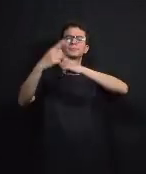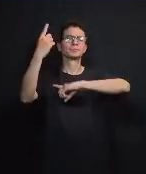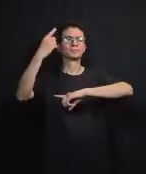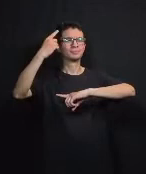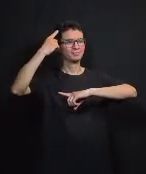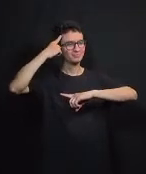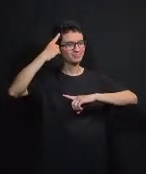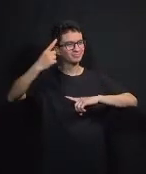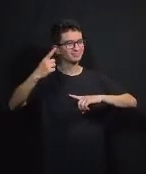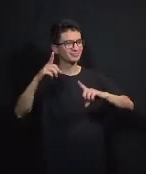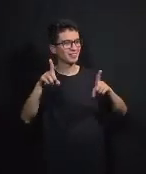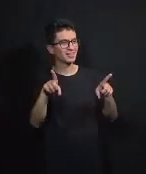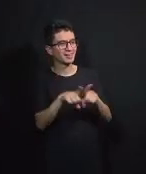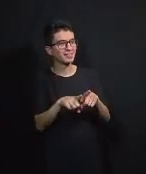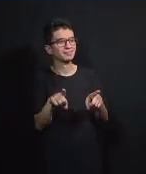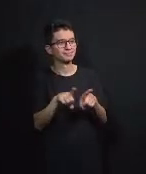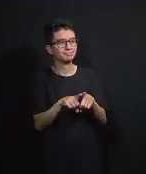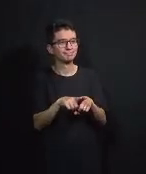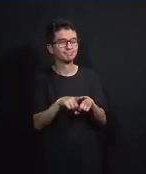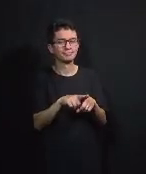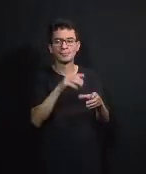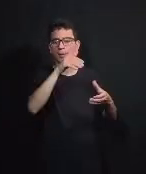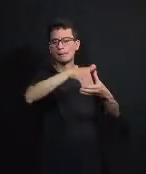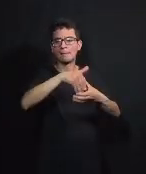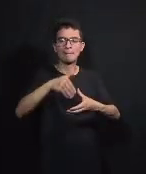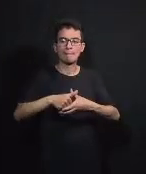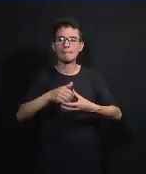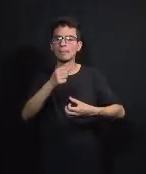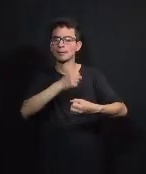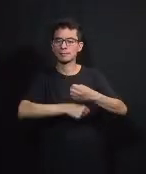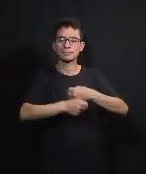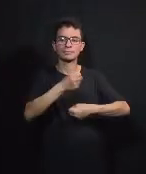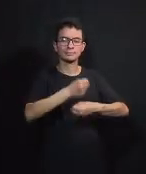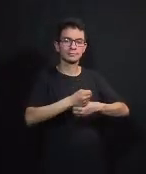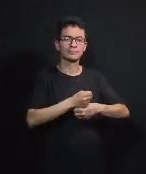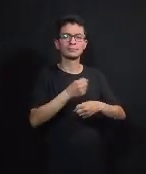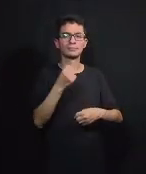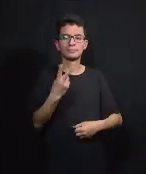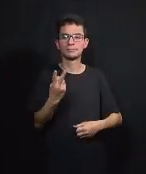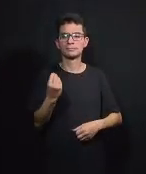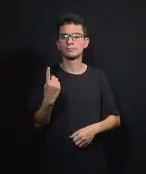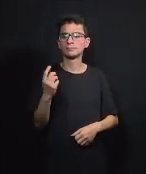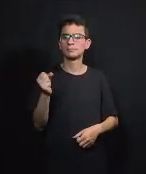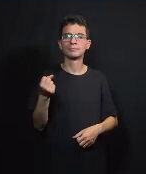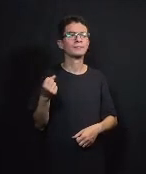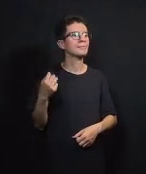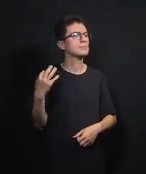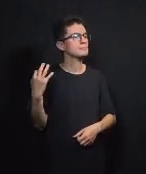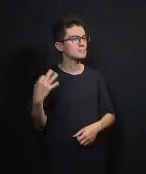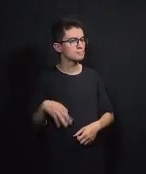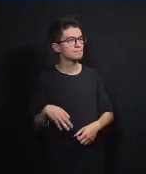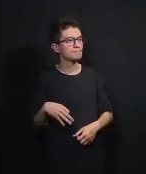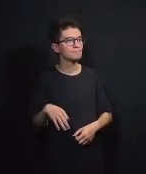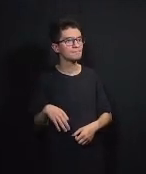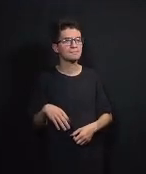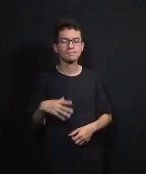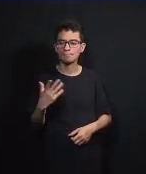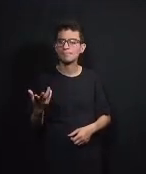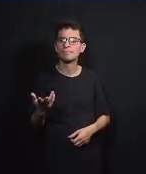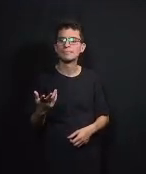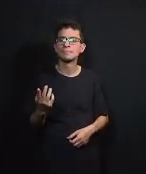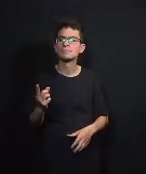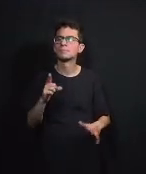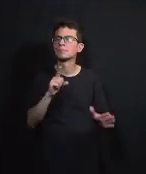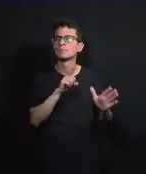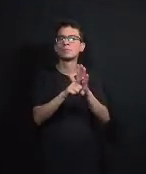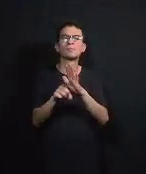a eleição de 2018. Agora, para responder a eu respondo a pergunta